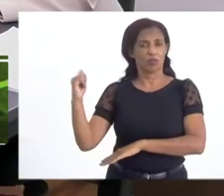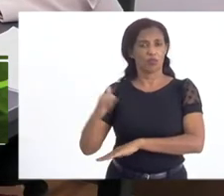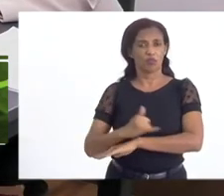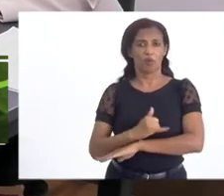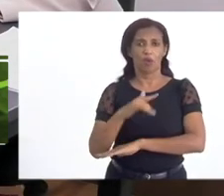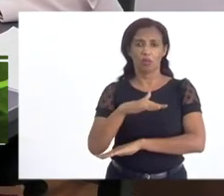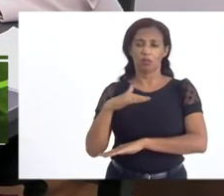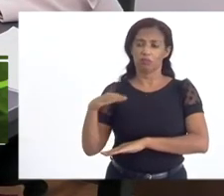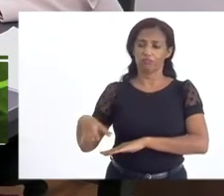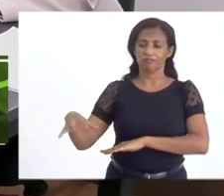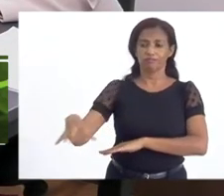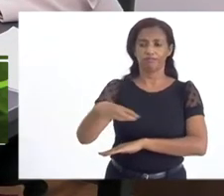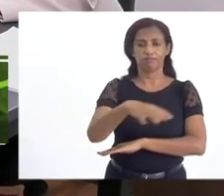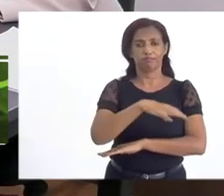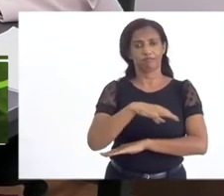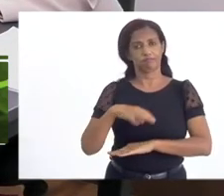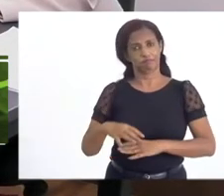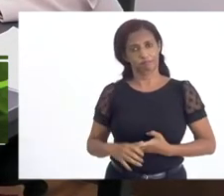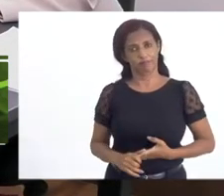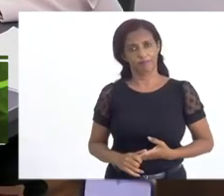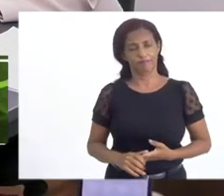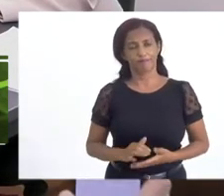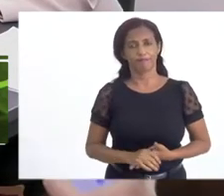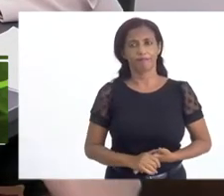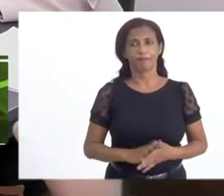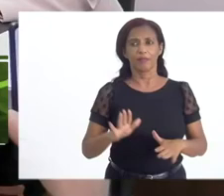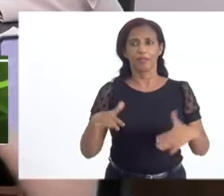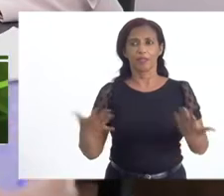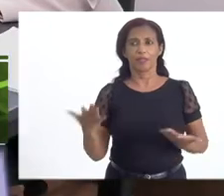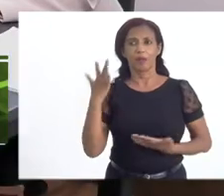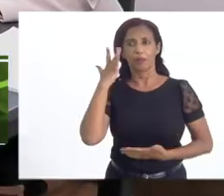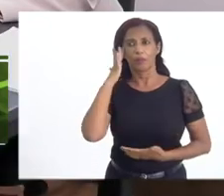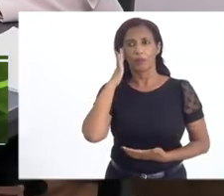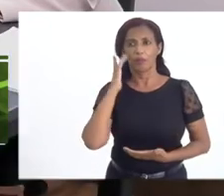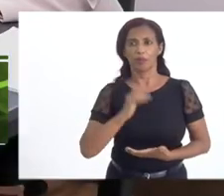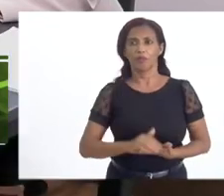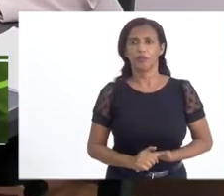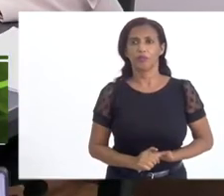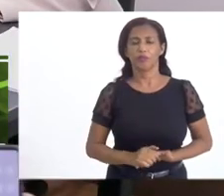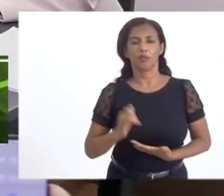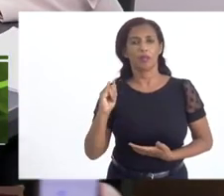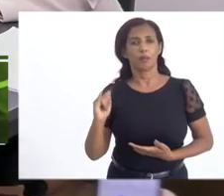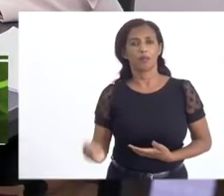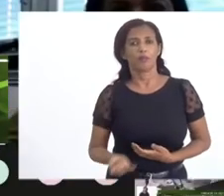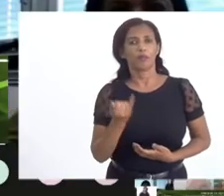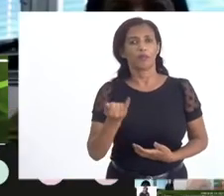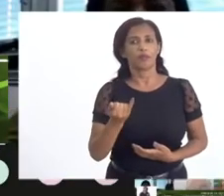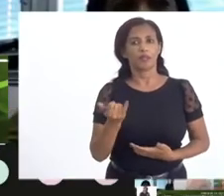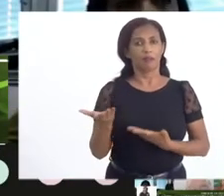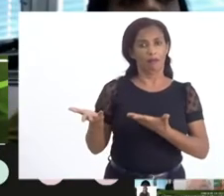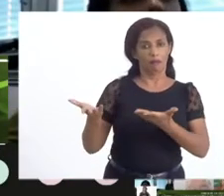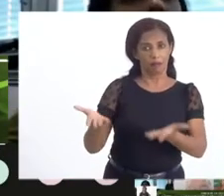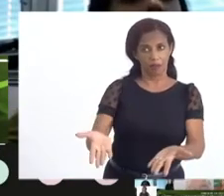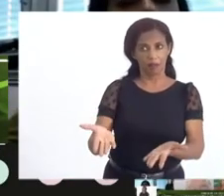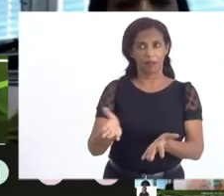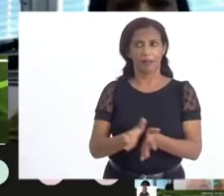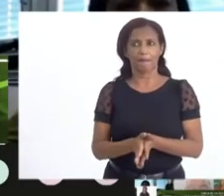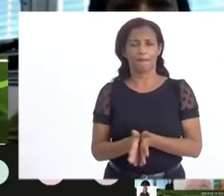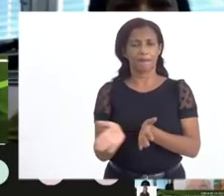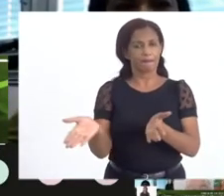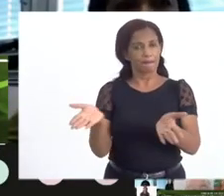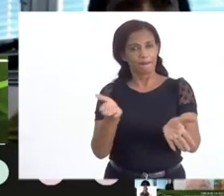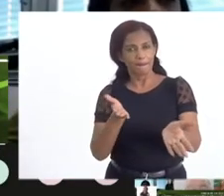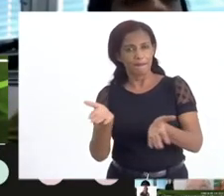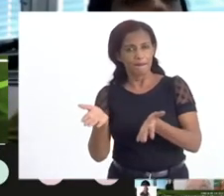aeroportos regionais de Santos Dumont e vice-versa. Então, eu acho que é aproveitar que está nesse